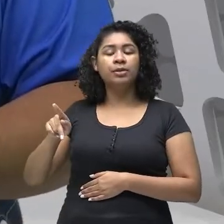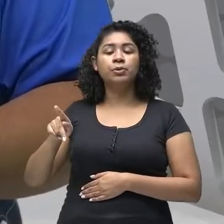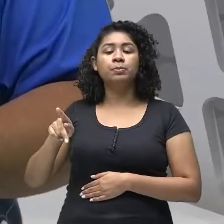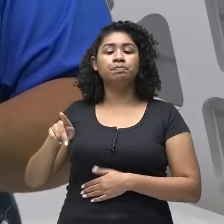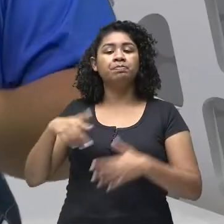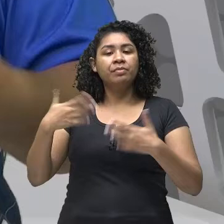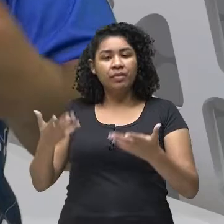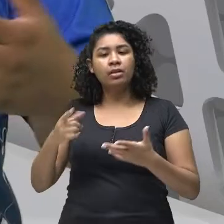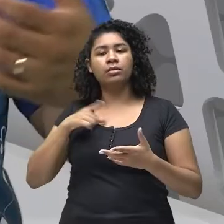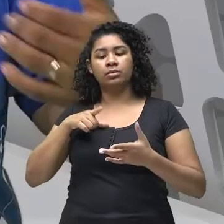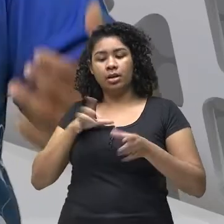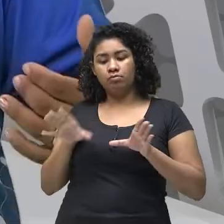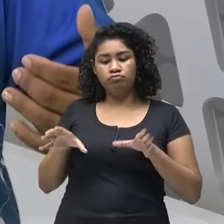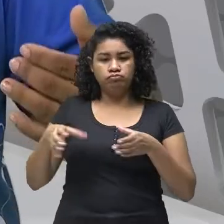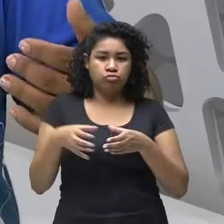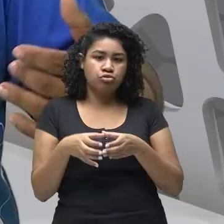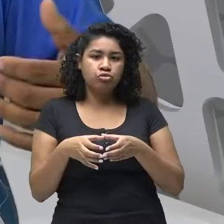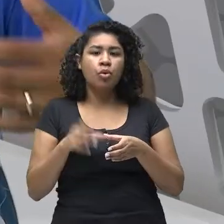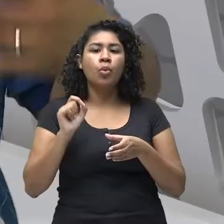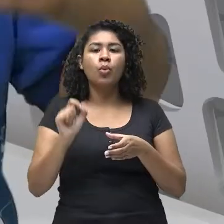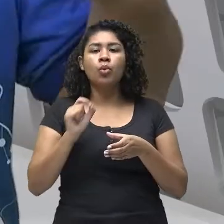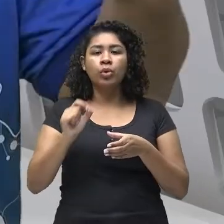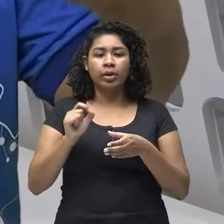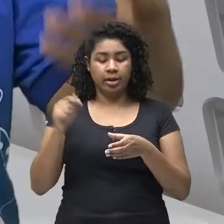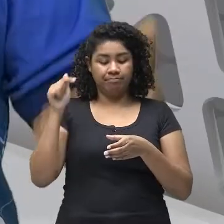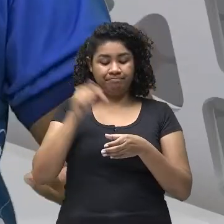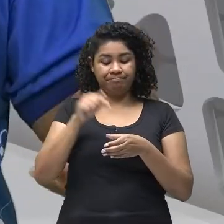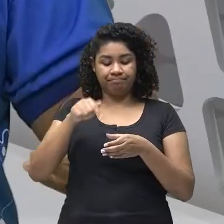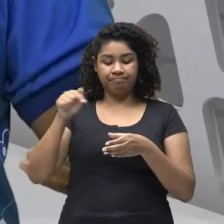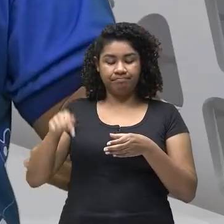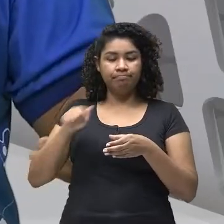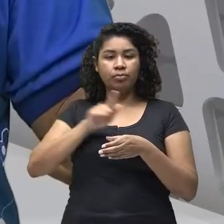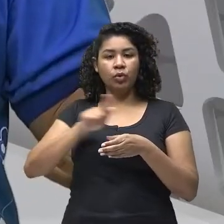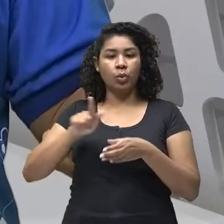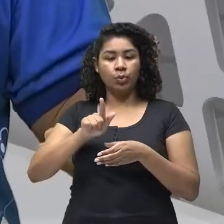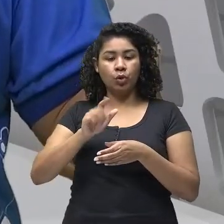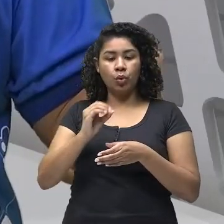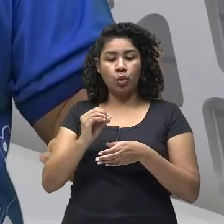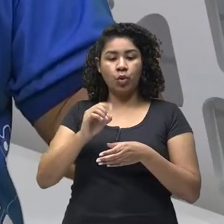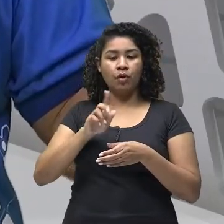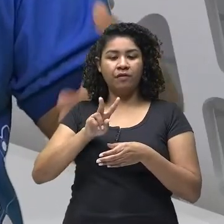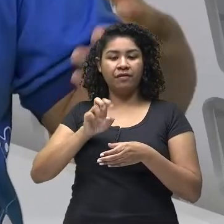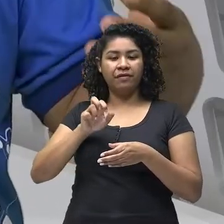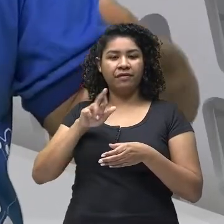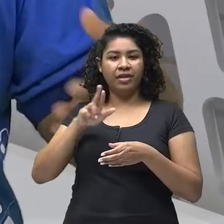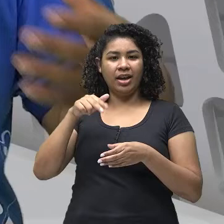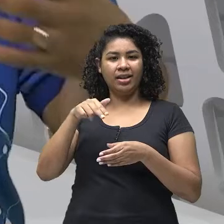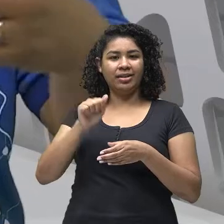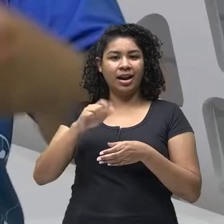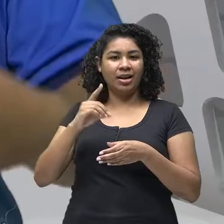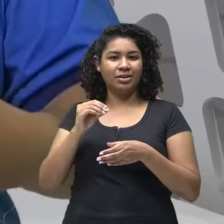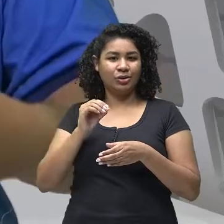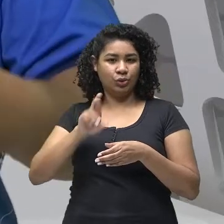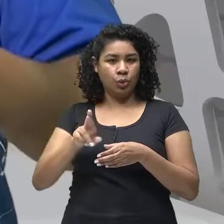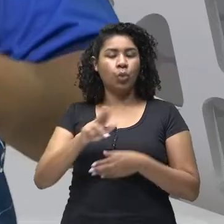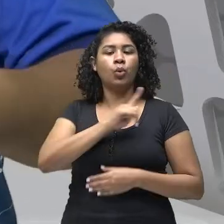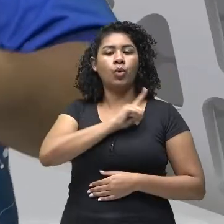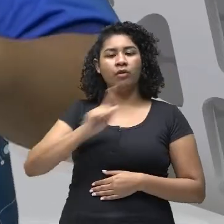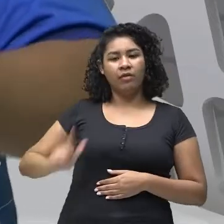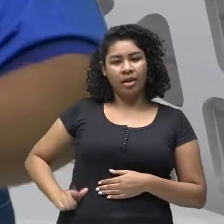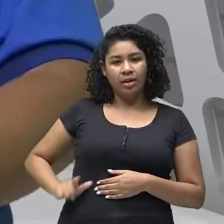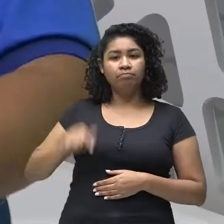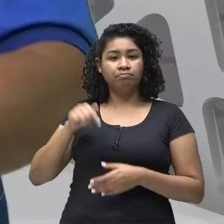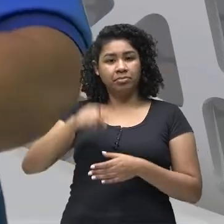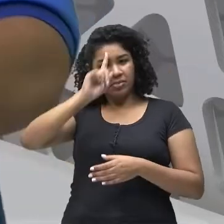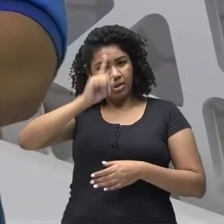país, são instituídos quem? Os governadores. Os governadores mandam nas porções menores, governam